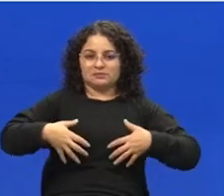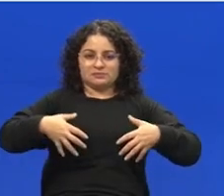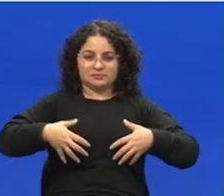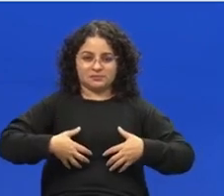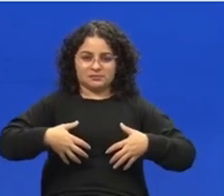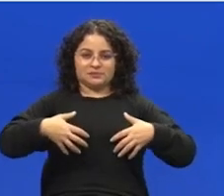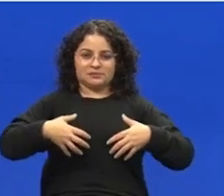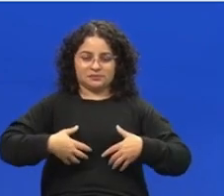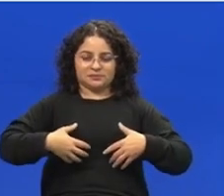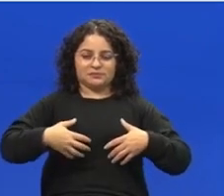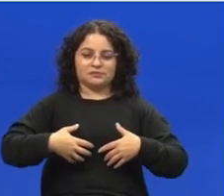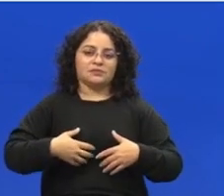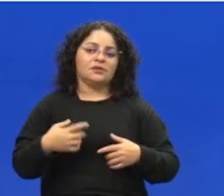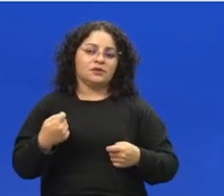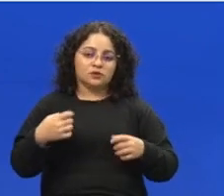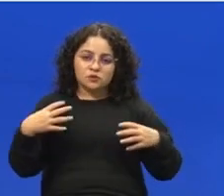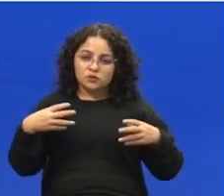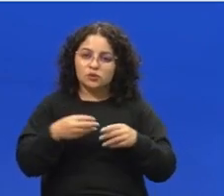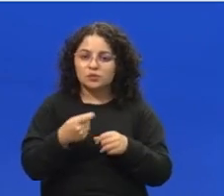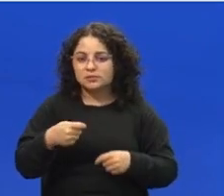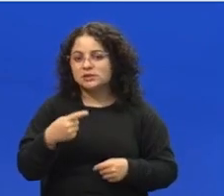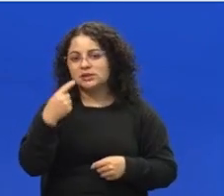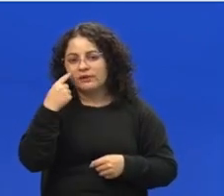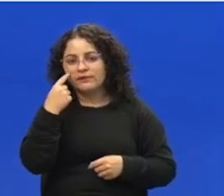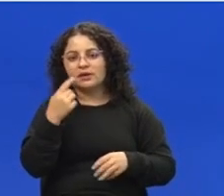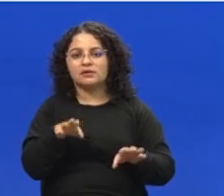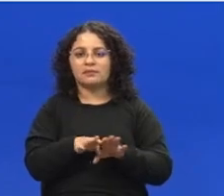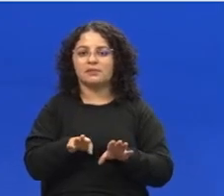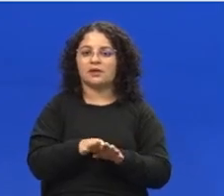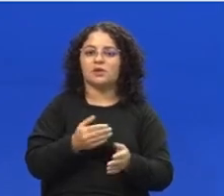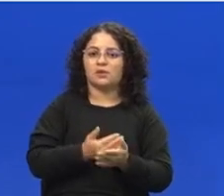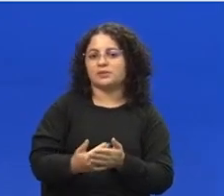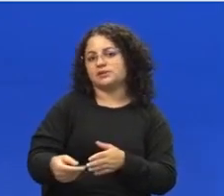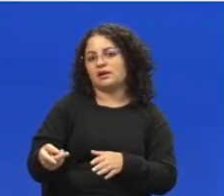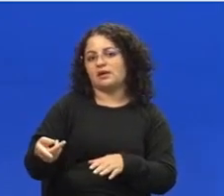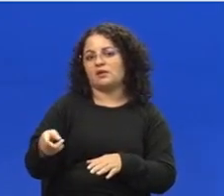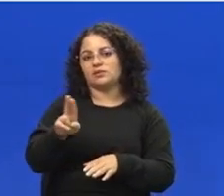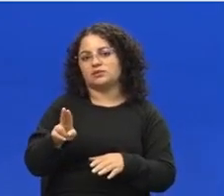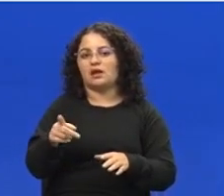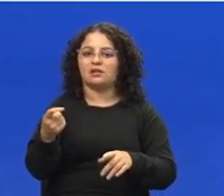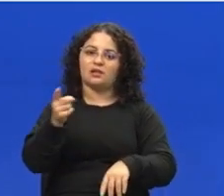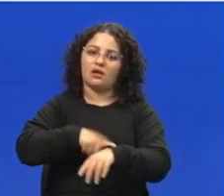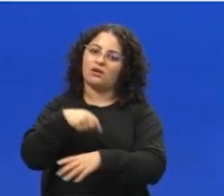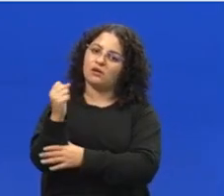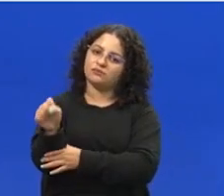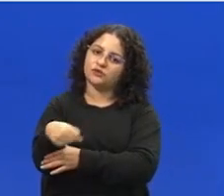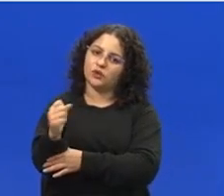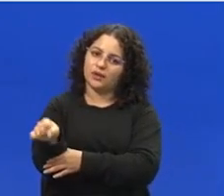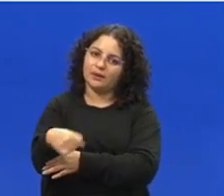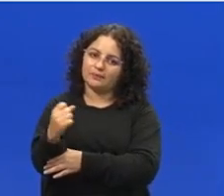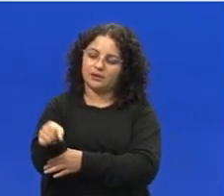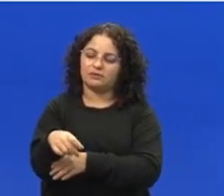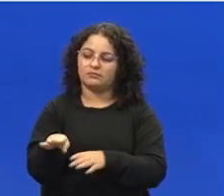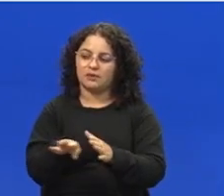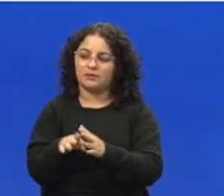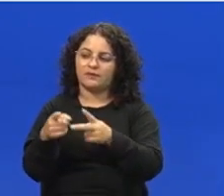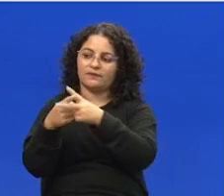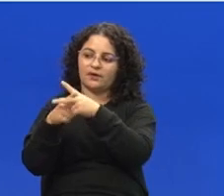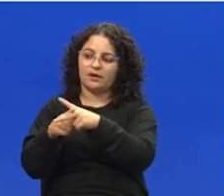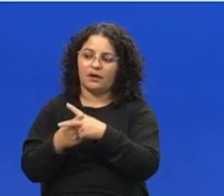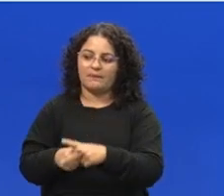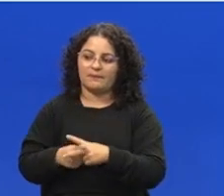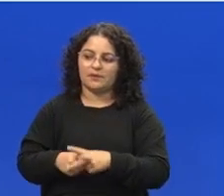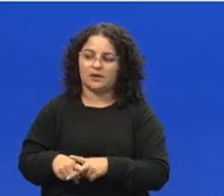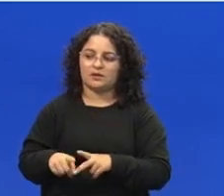precisa ser observado e incluído no processo de reabilitação. Recursos fisioterapêuticos todos,